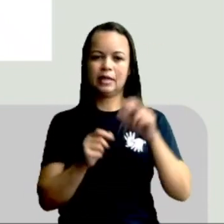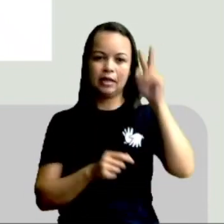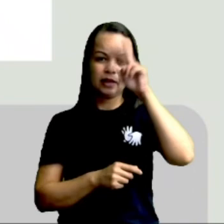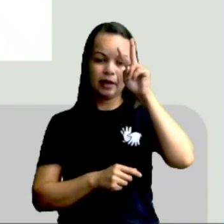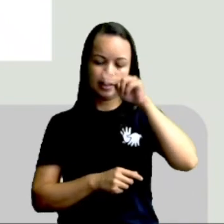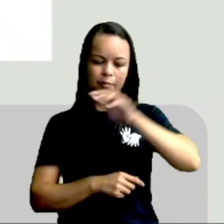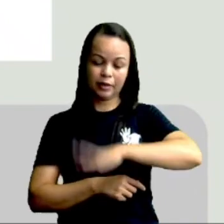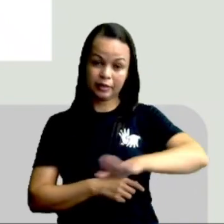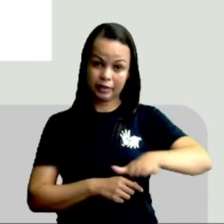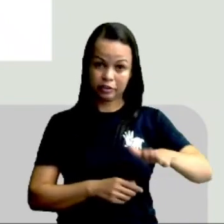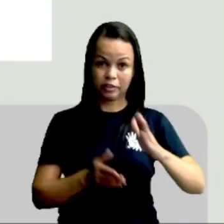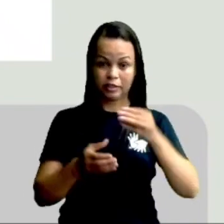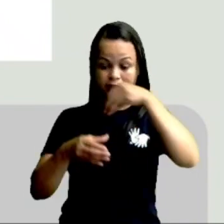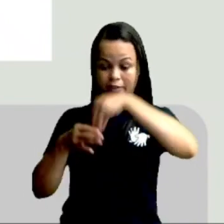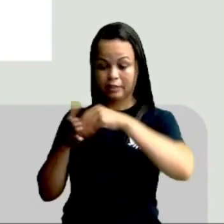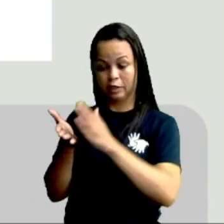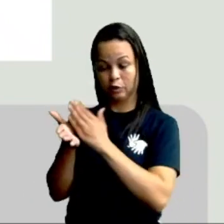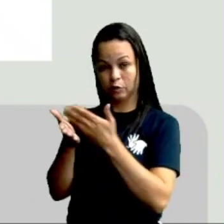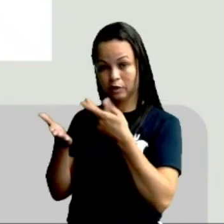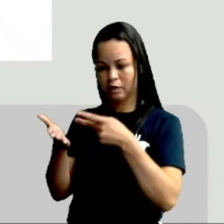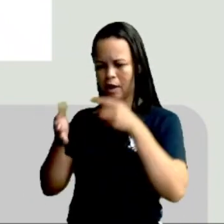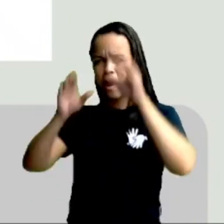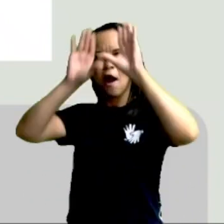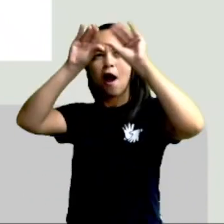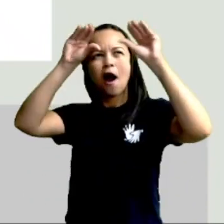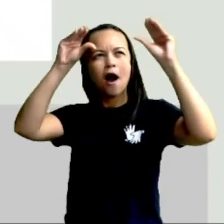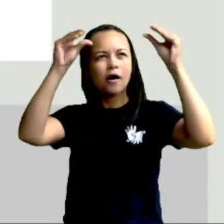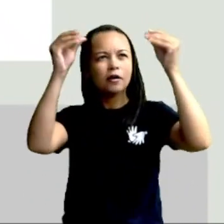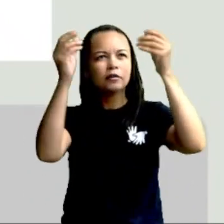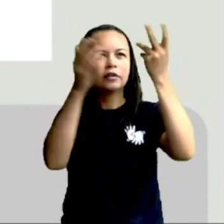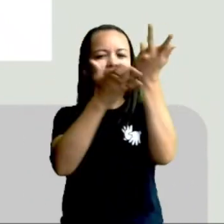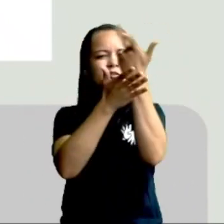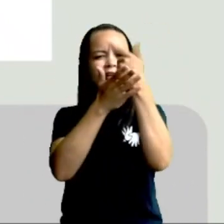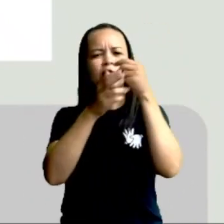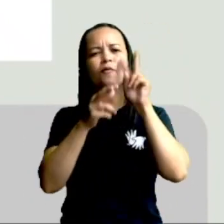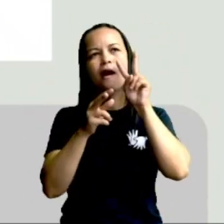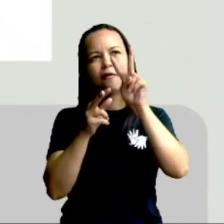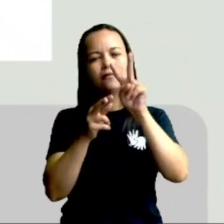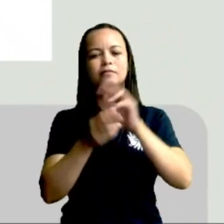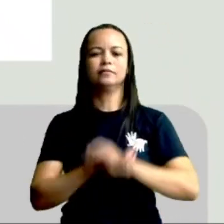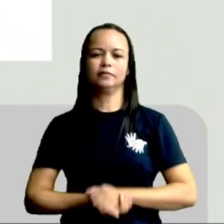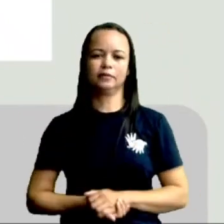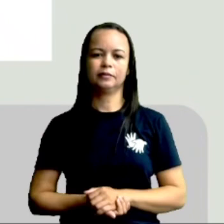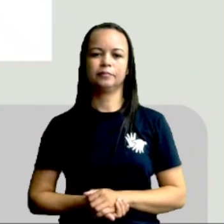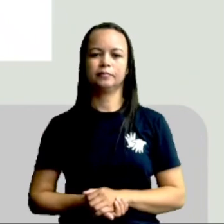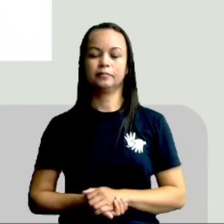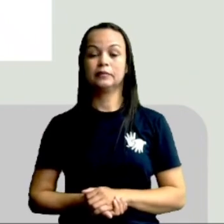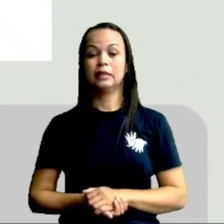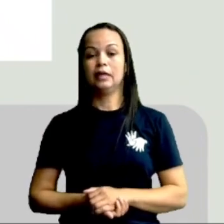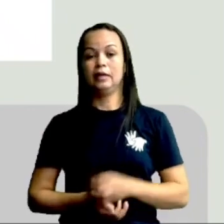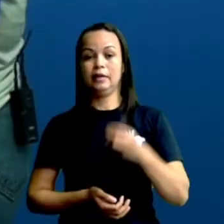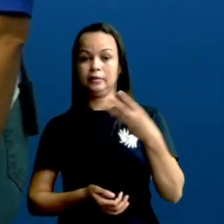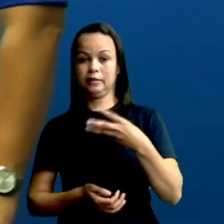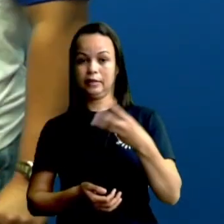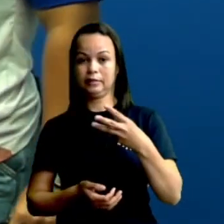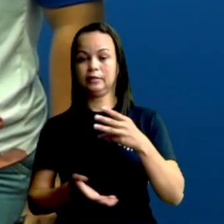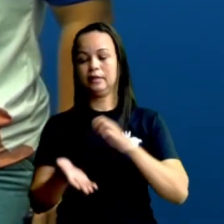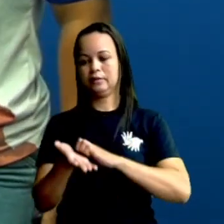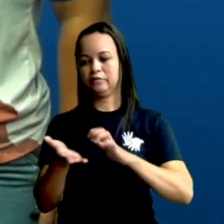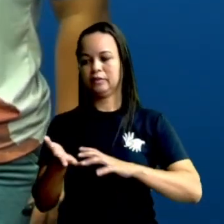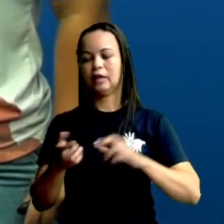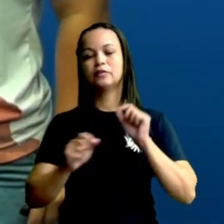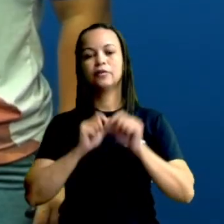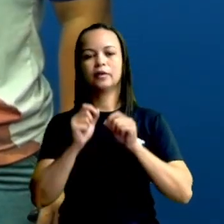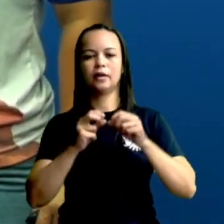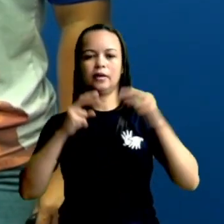crianças do livro, até desenho nas nuvens eles viram, tá bom? E por último, você vai tentar fazer uma